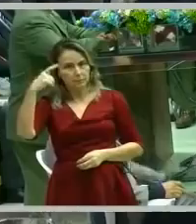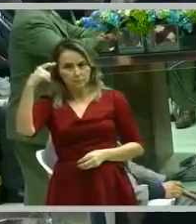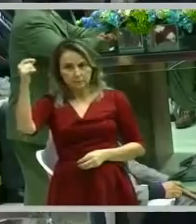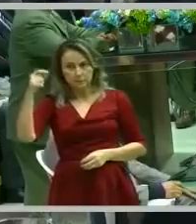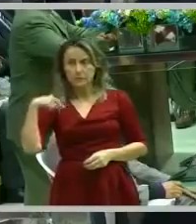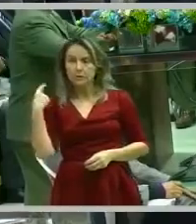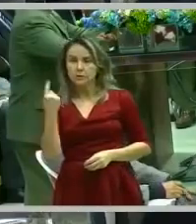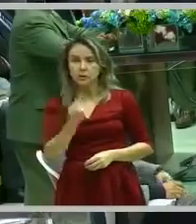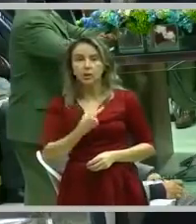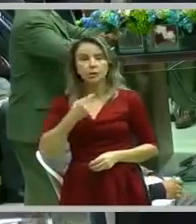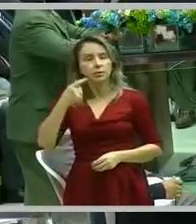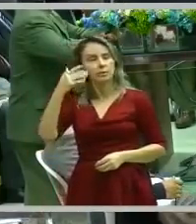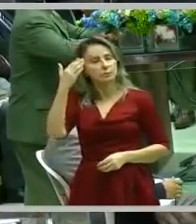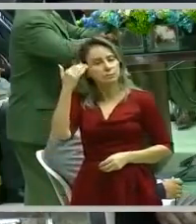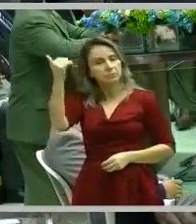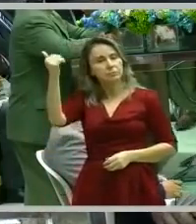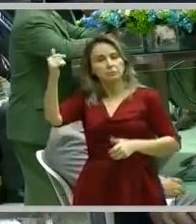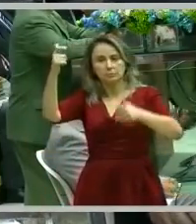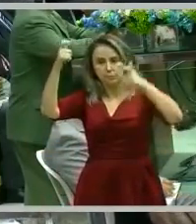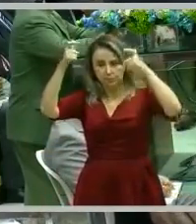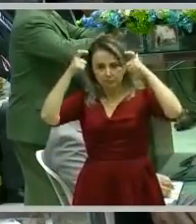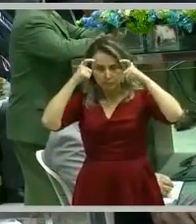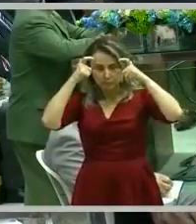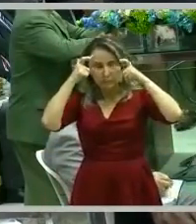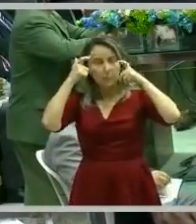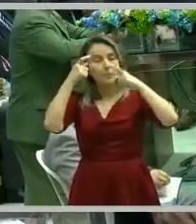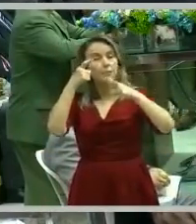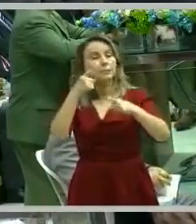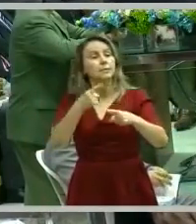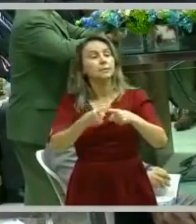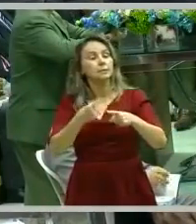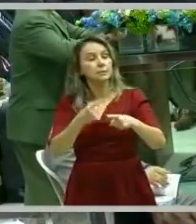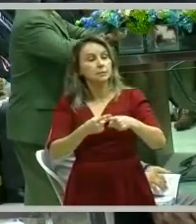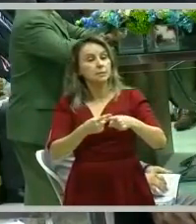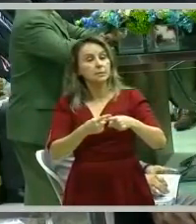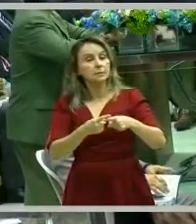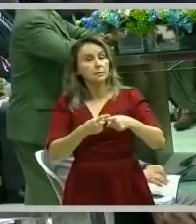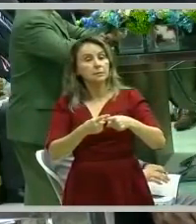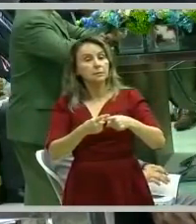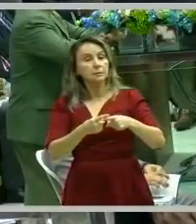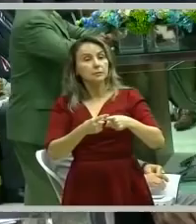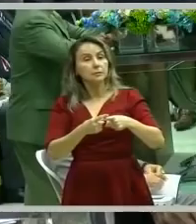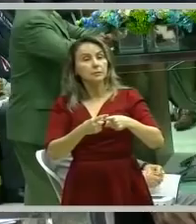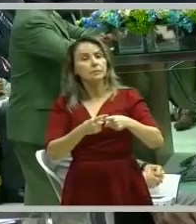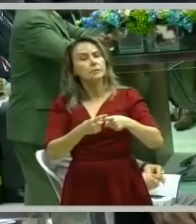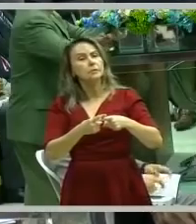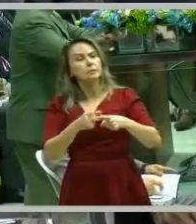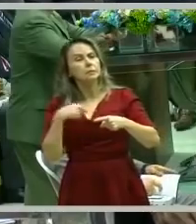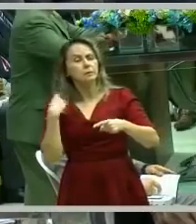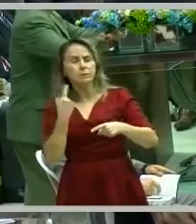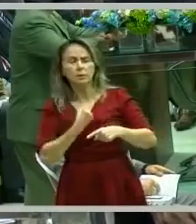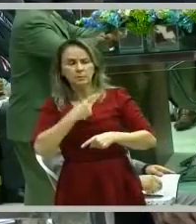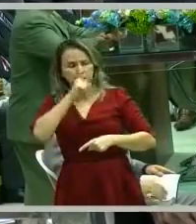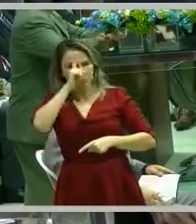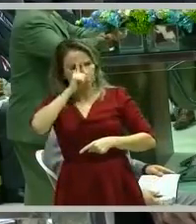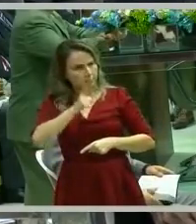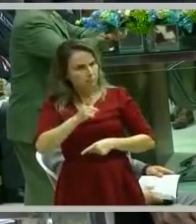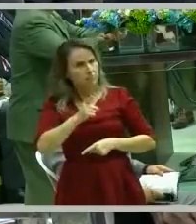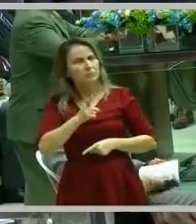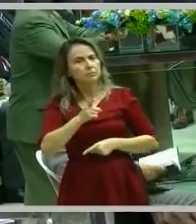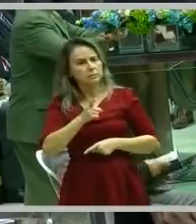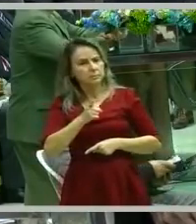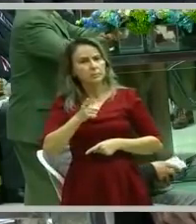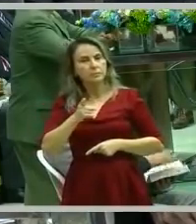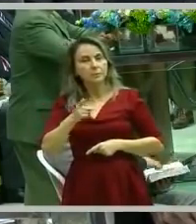somos chamados para reinar, por quê? Porque quem domina, reina. E nós dominamos com